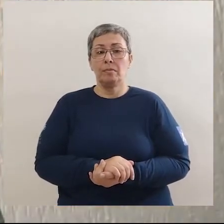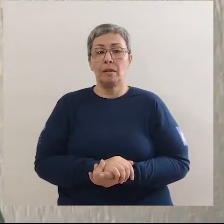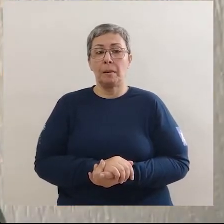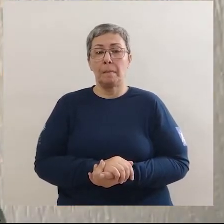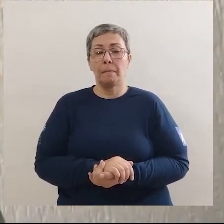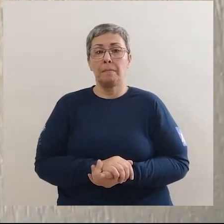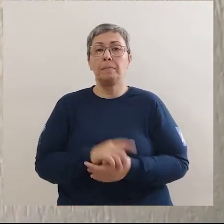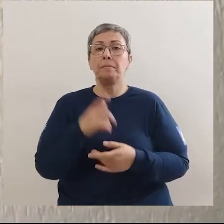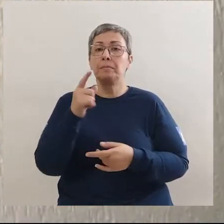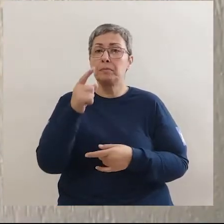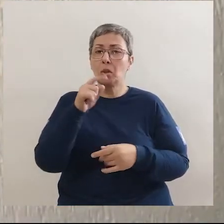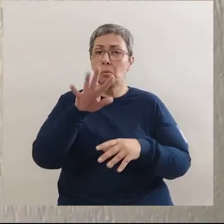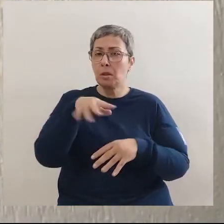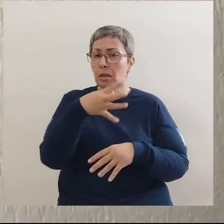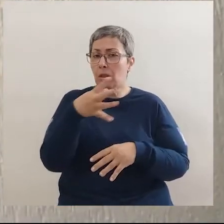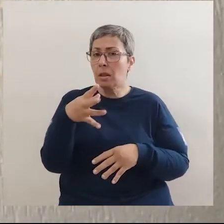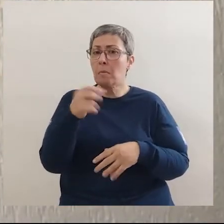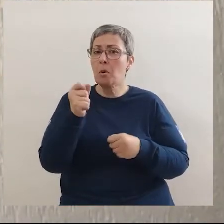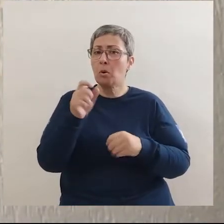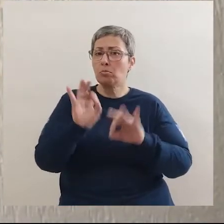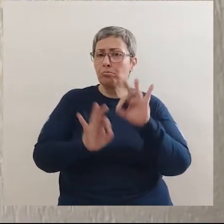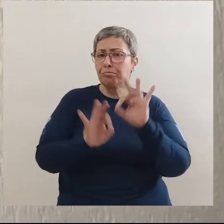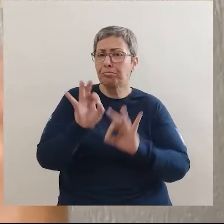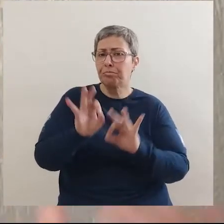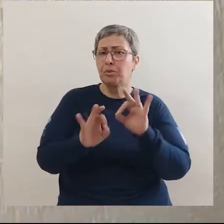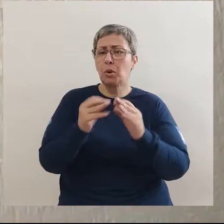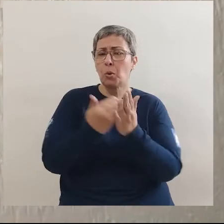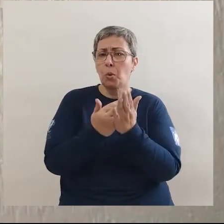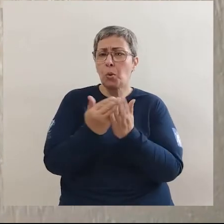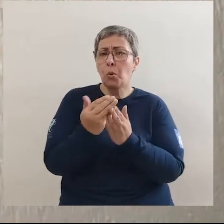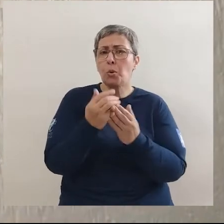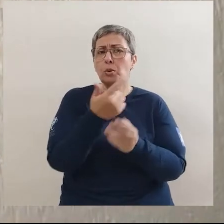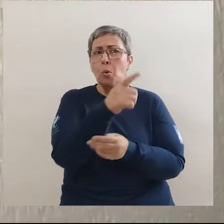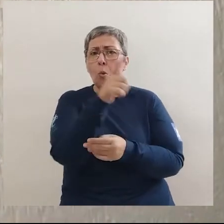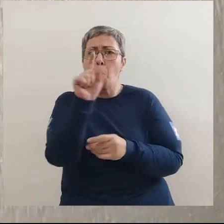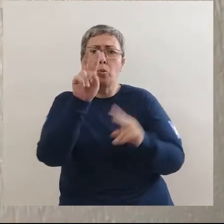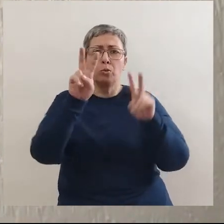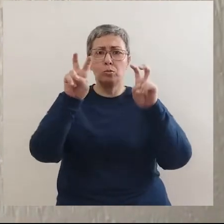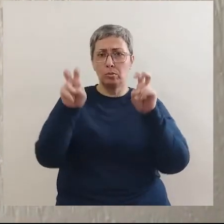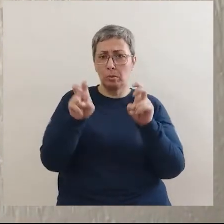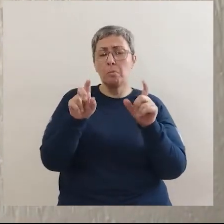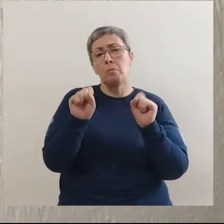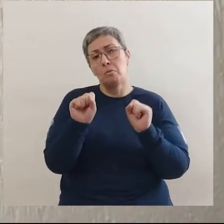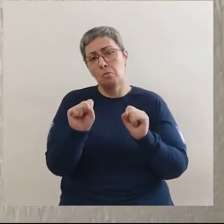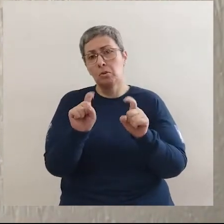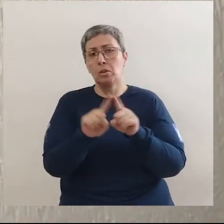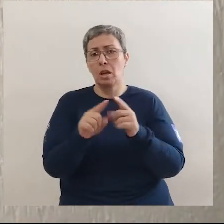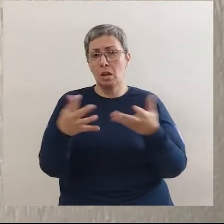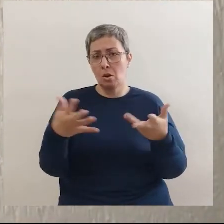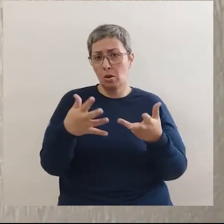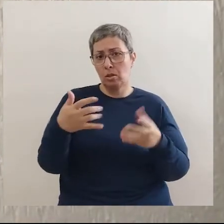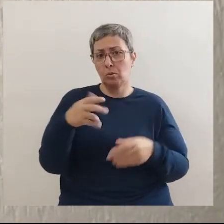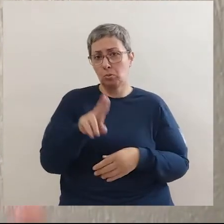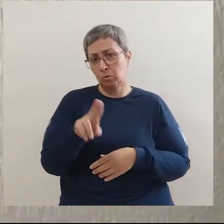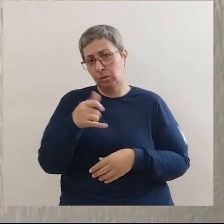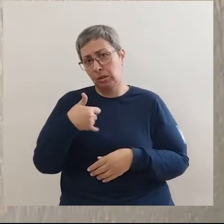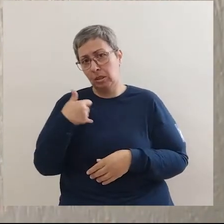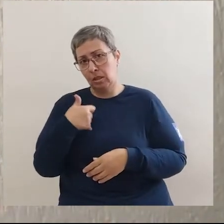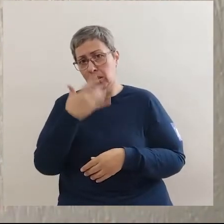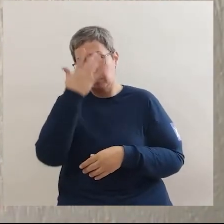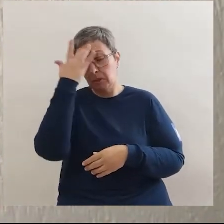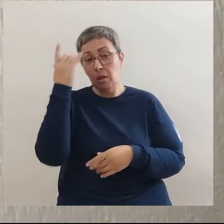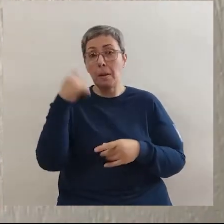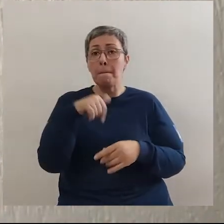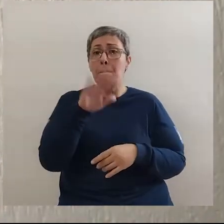Uma tabela pode ser construída a partir de outros temas, né? A gente está trabalhando com a idade das pessoas e com mais